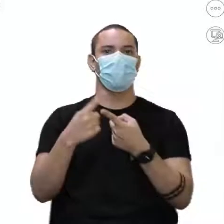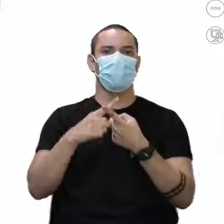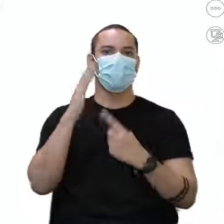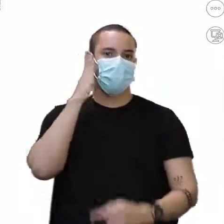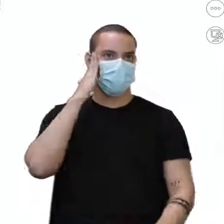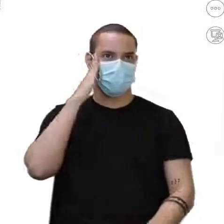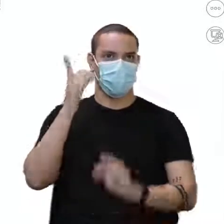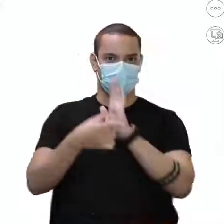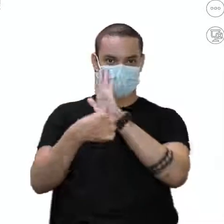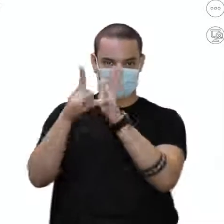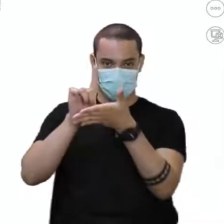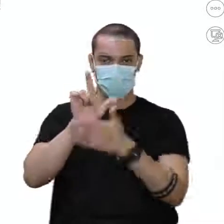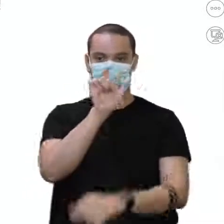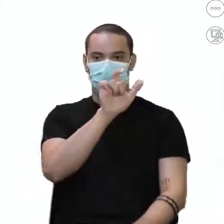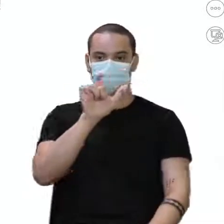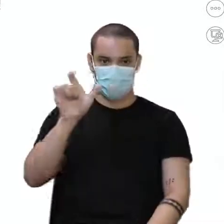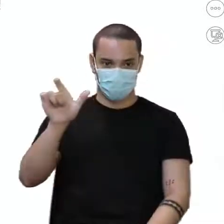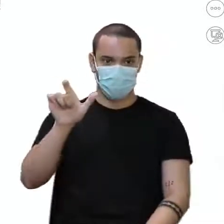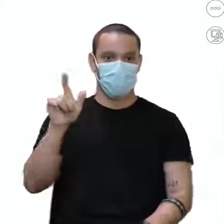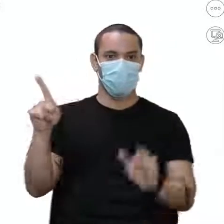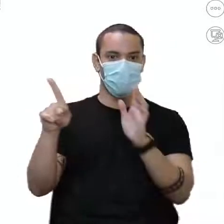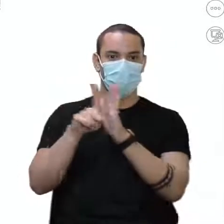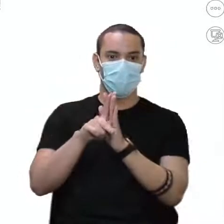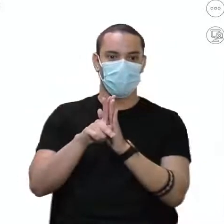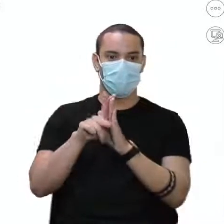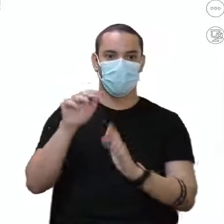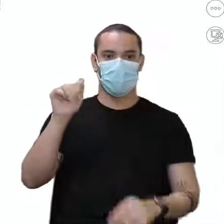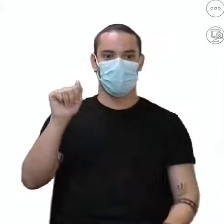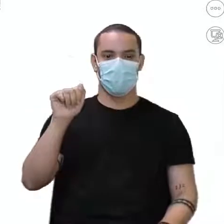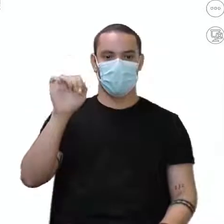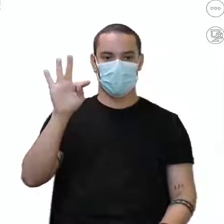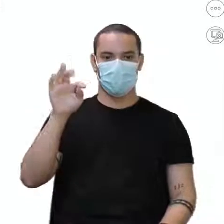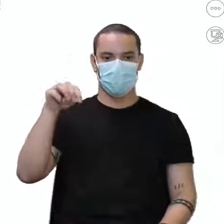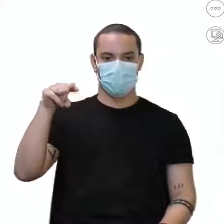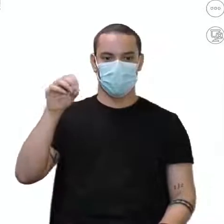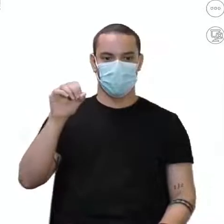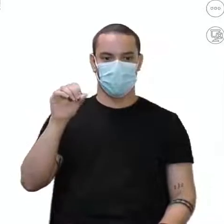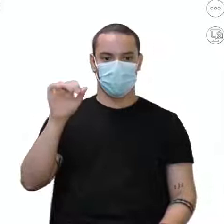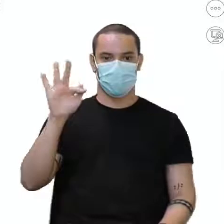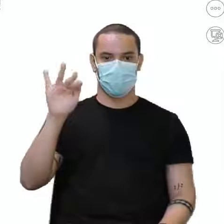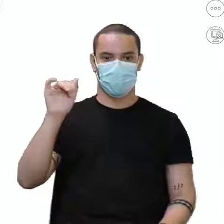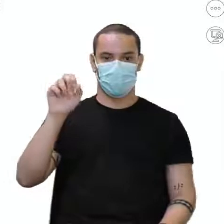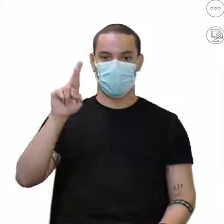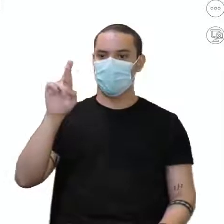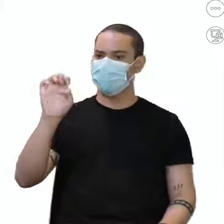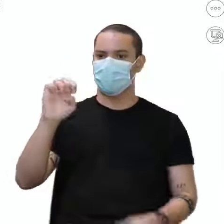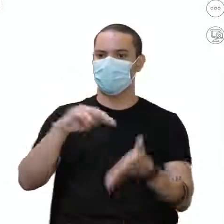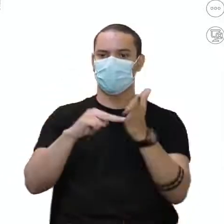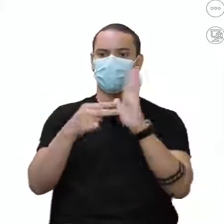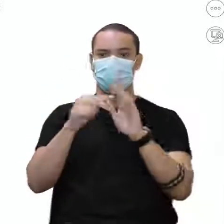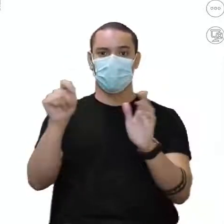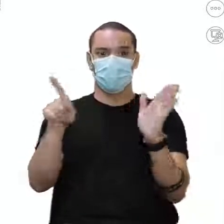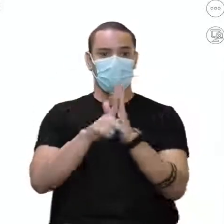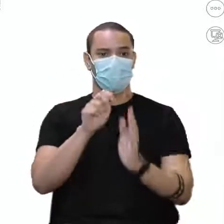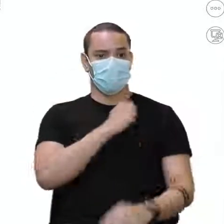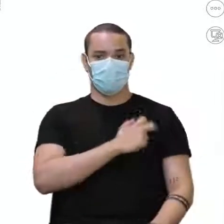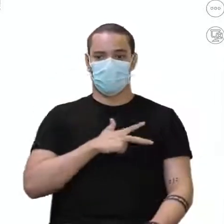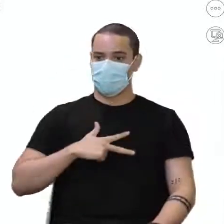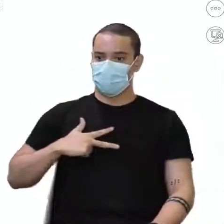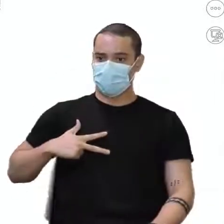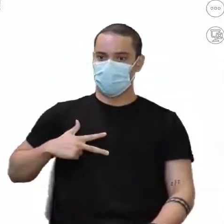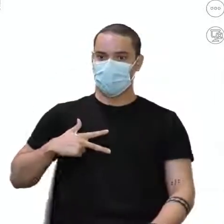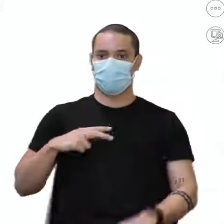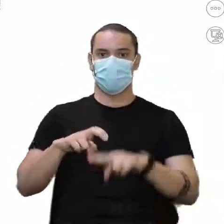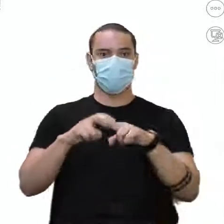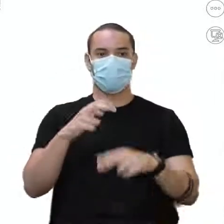quê. E a palavra atmosphere, porque aqui não está atmosphere, né? Aqui esse final está realmente dinamarquês, essa